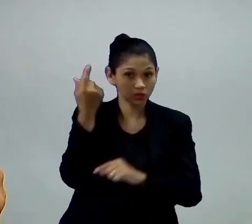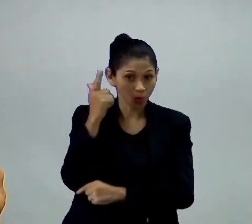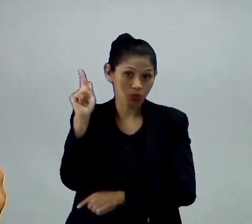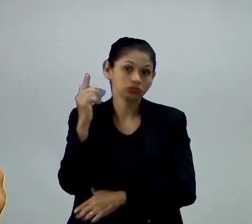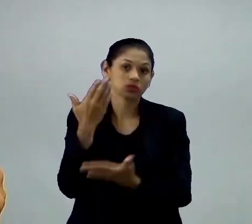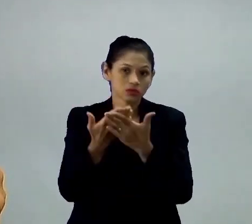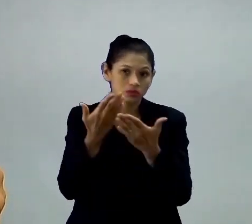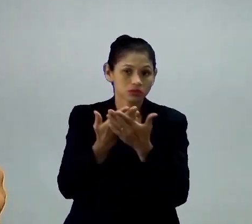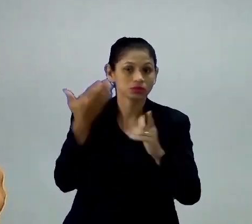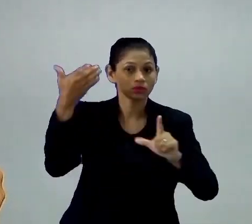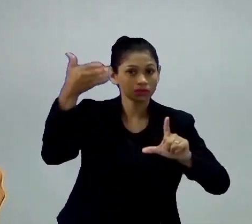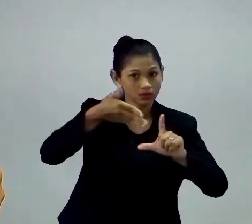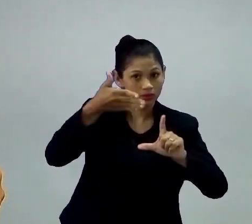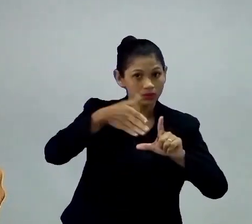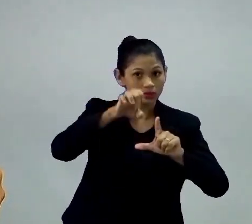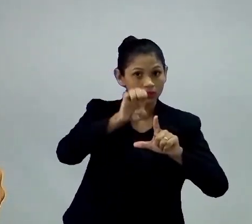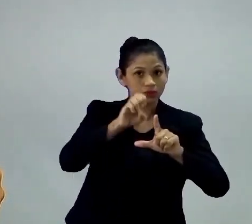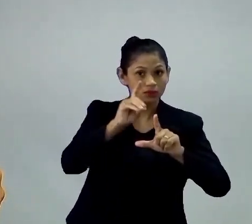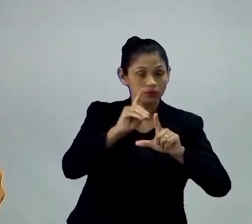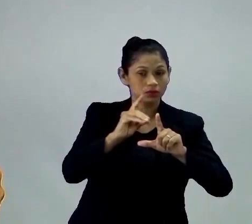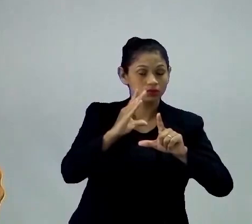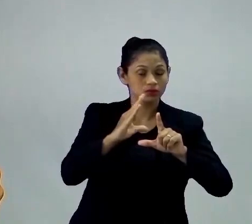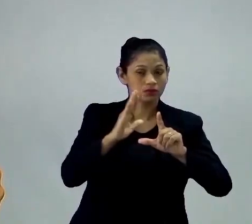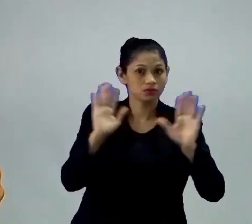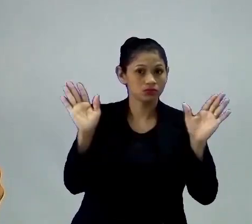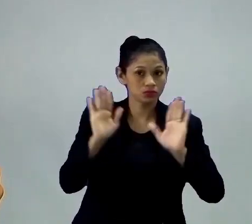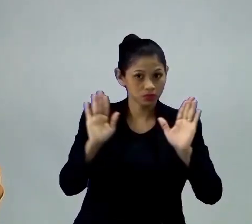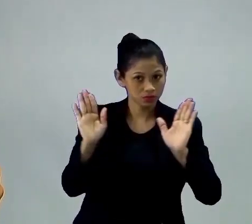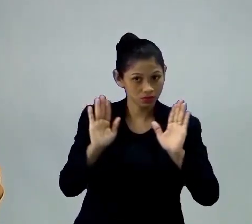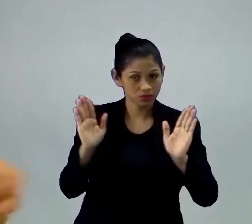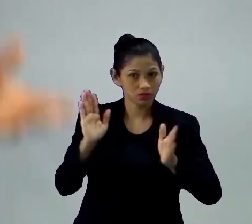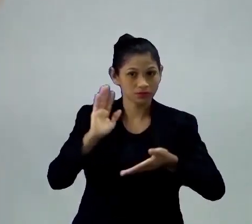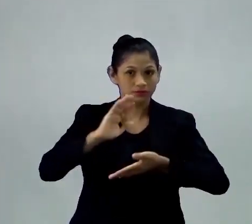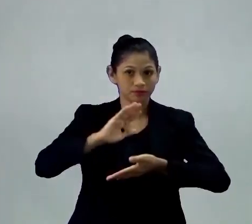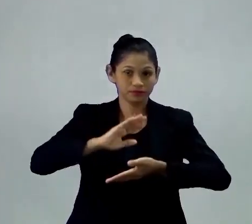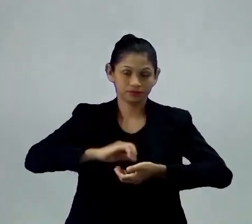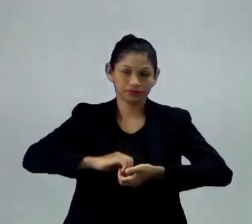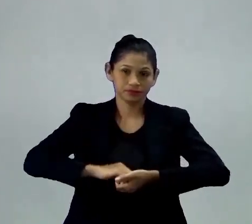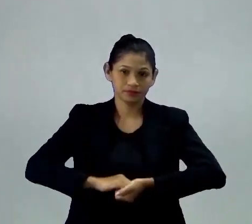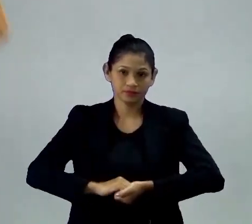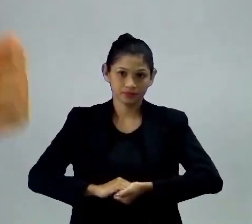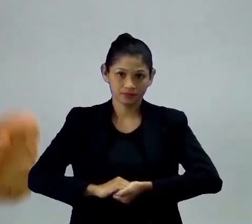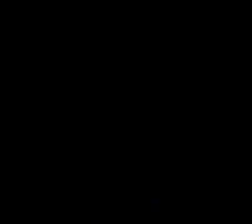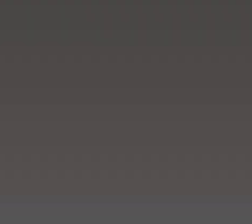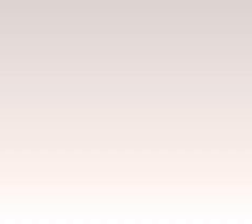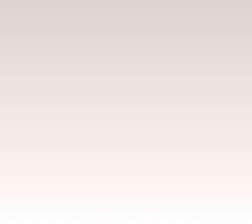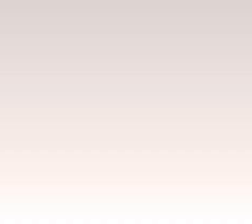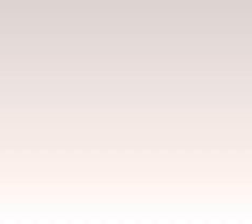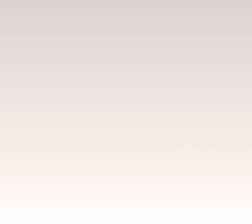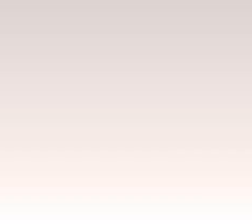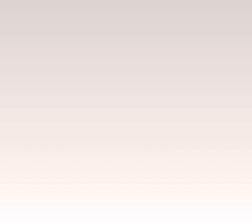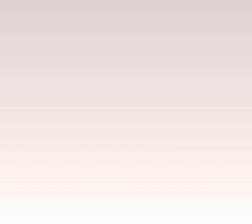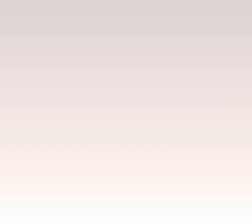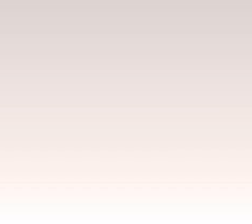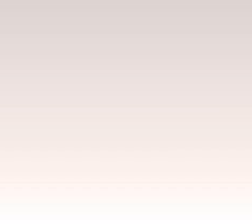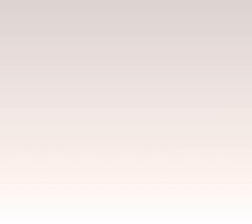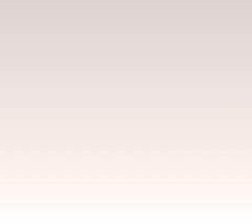outras aulas, acesse a plataforma Eduque. Até nossa próxima aula. Tchau, tchau!